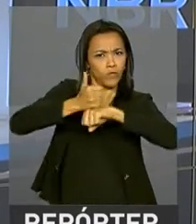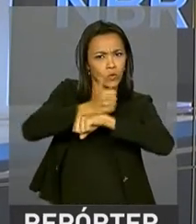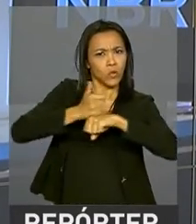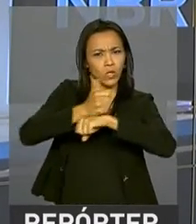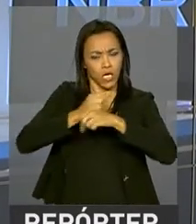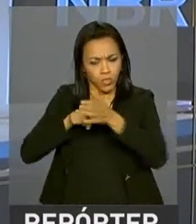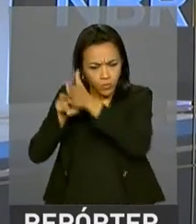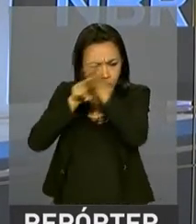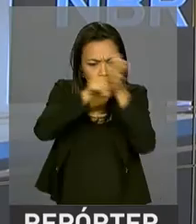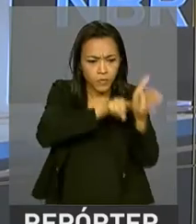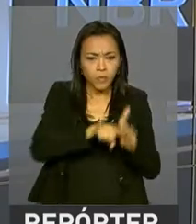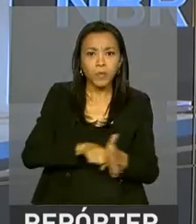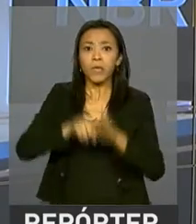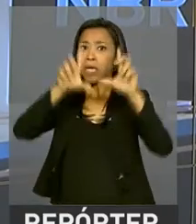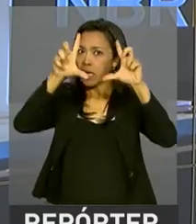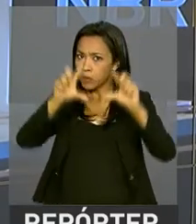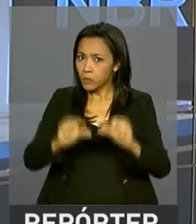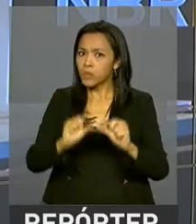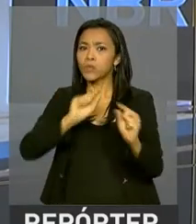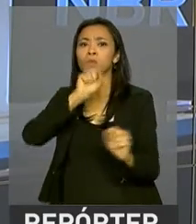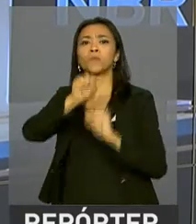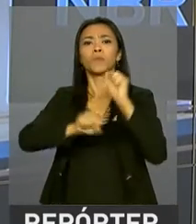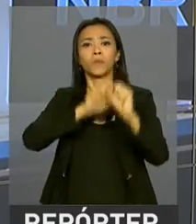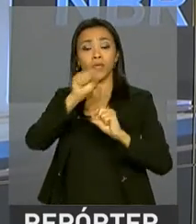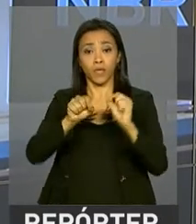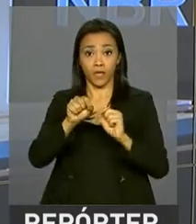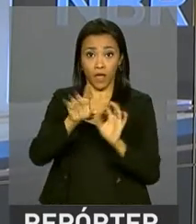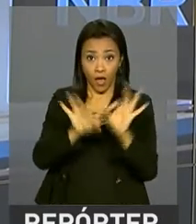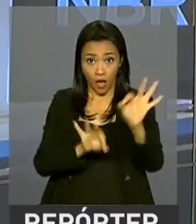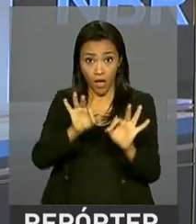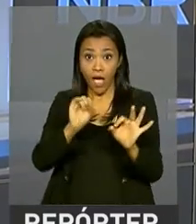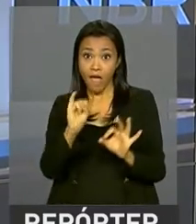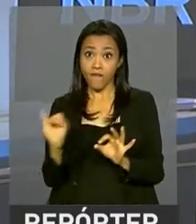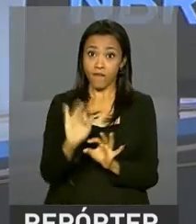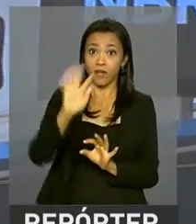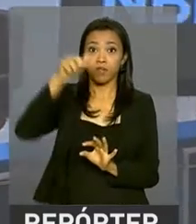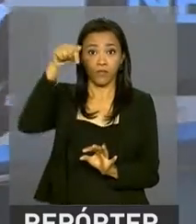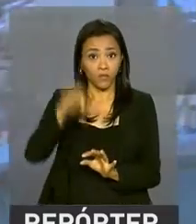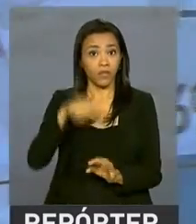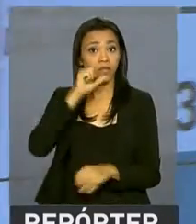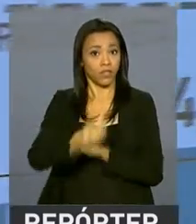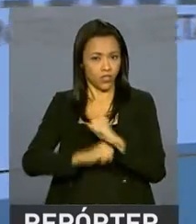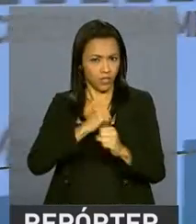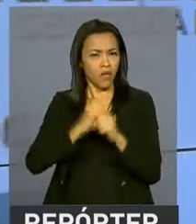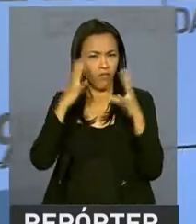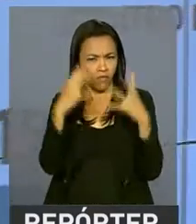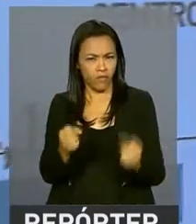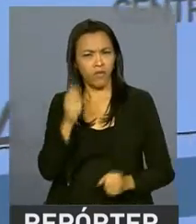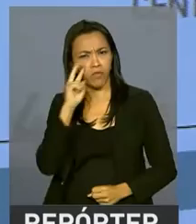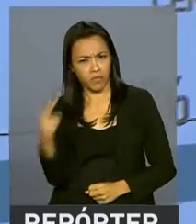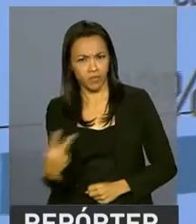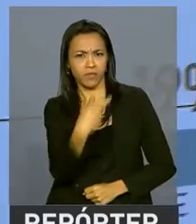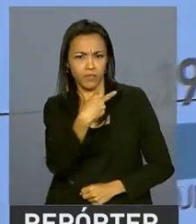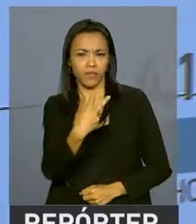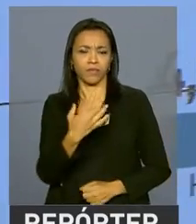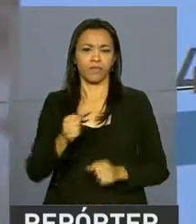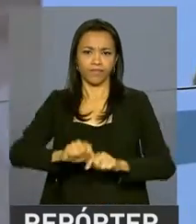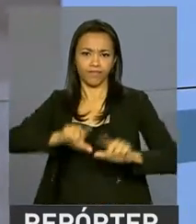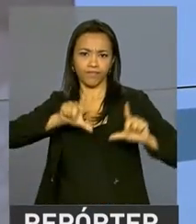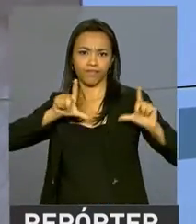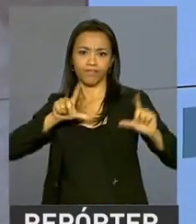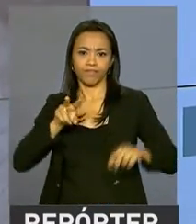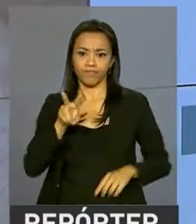reduziram ainda mais a estimativa de inflação para este ano vamos colocar os números aqui no telão tá aqui